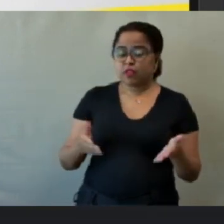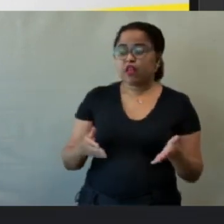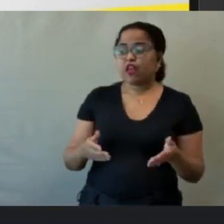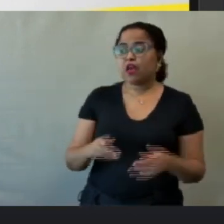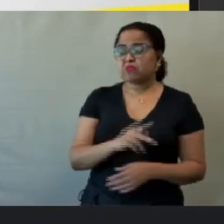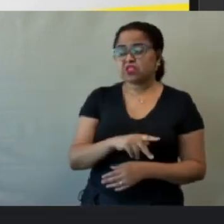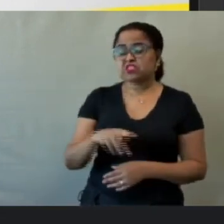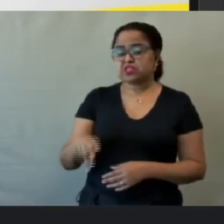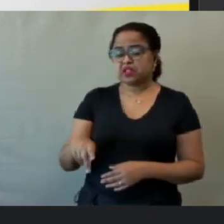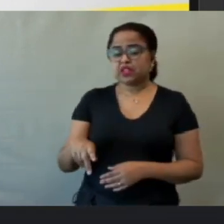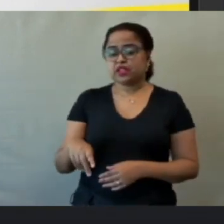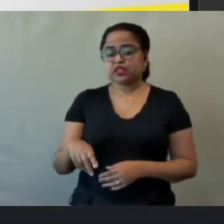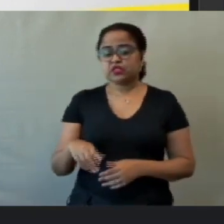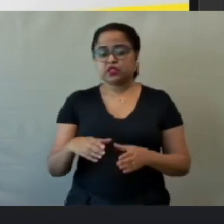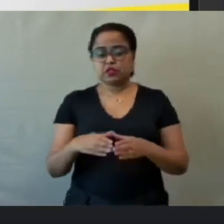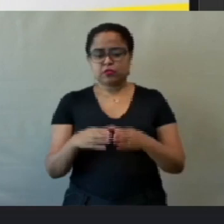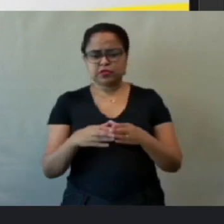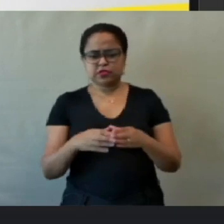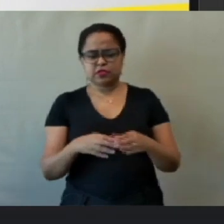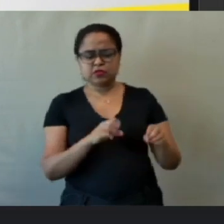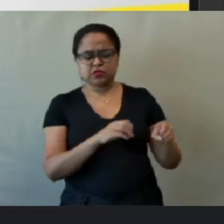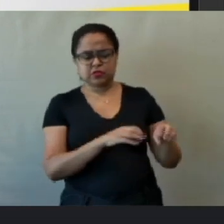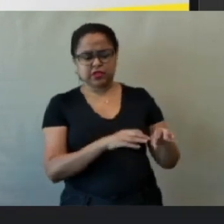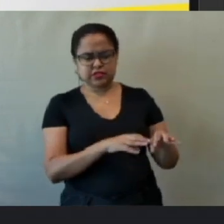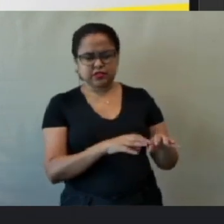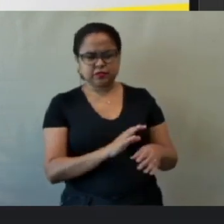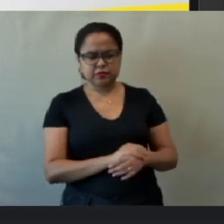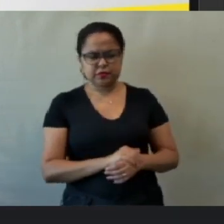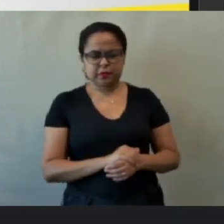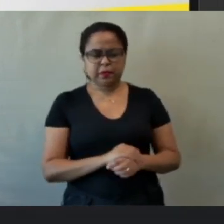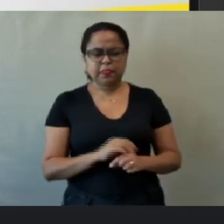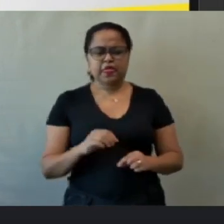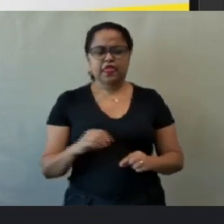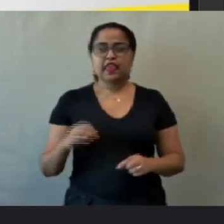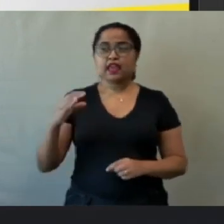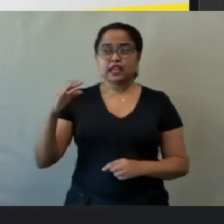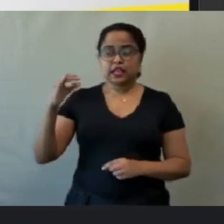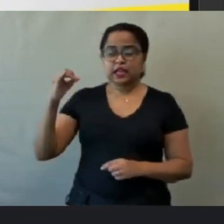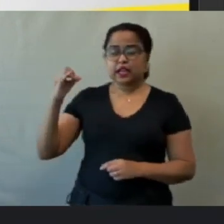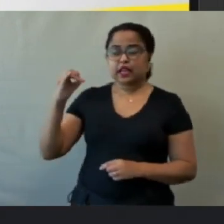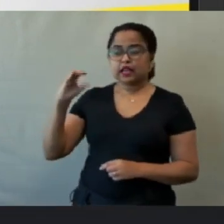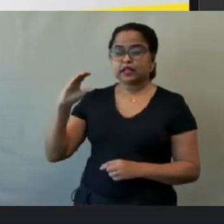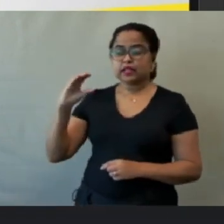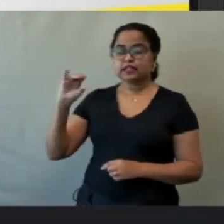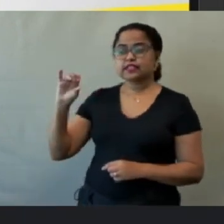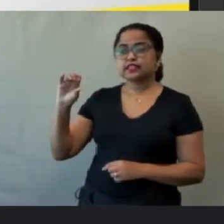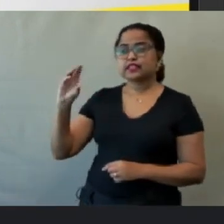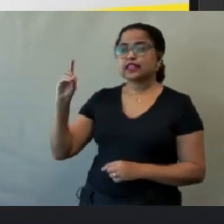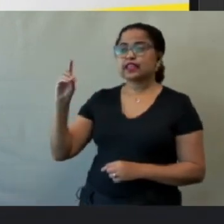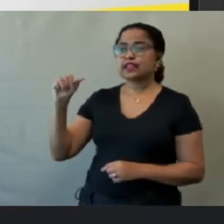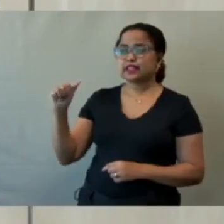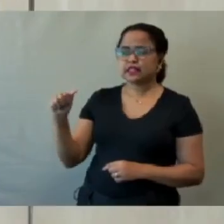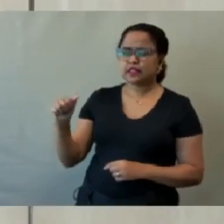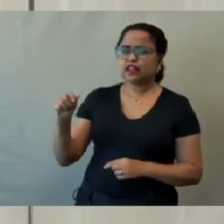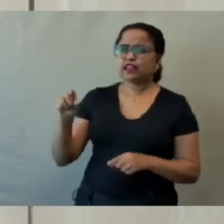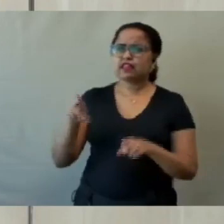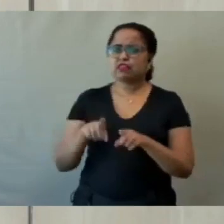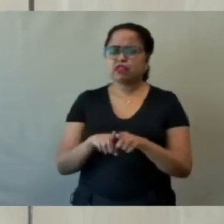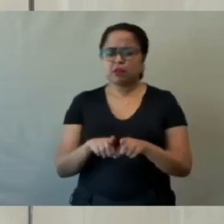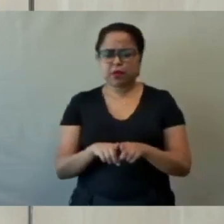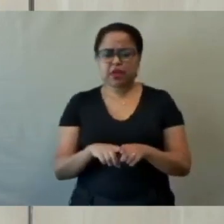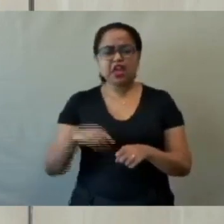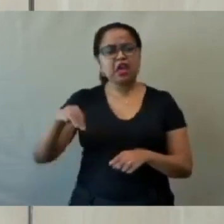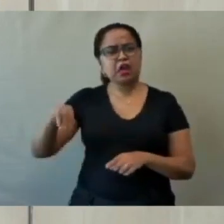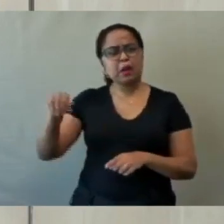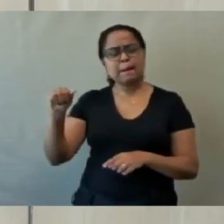possa explicar e conversar com os componentes da comissão, como a Cida faz parte também da comissão, a Marcela Trópia também, que,